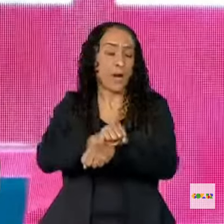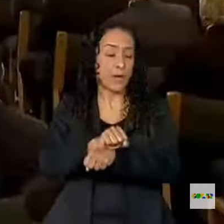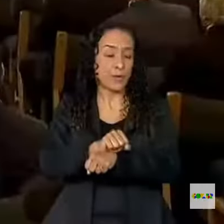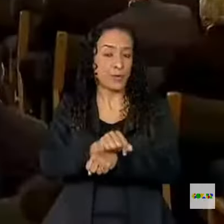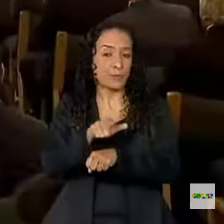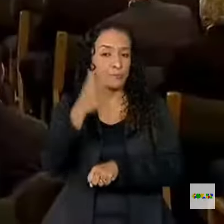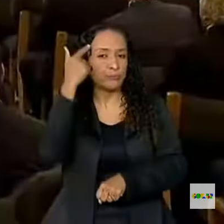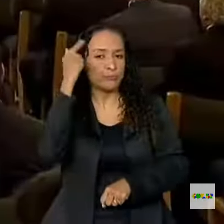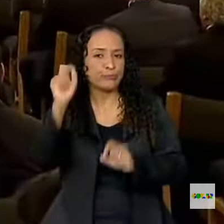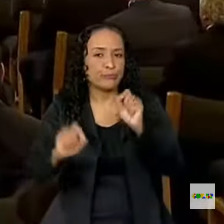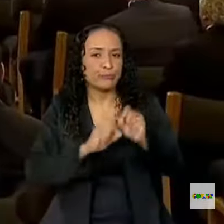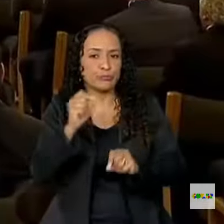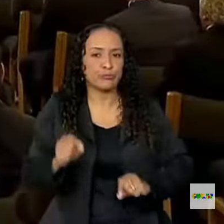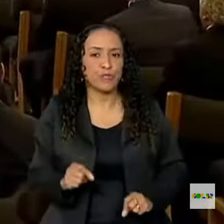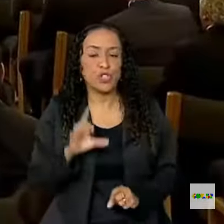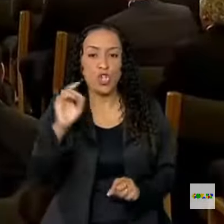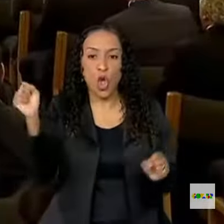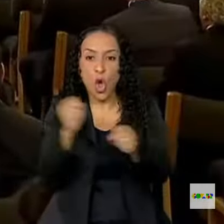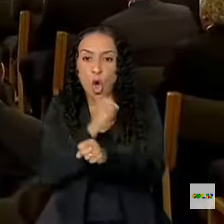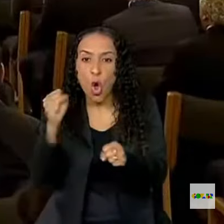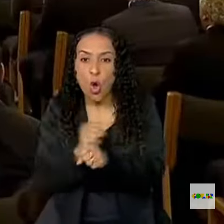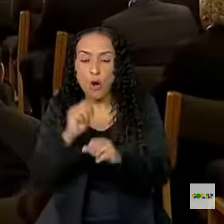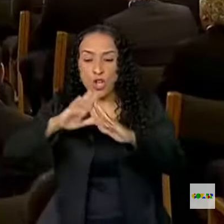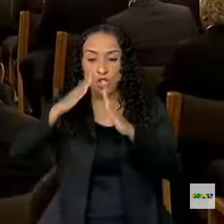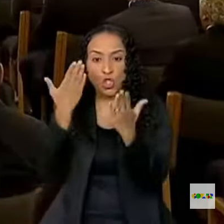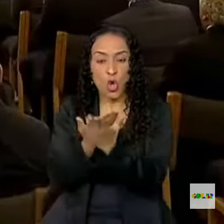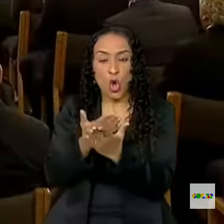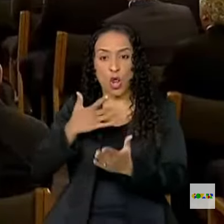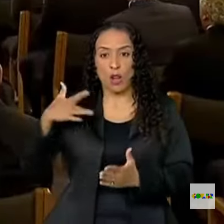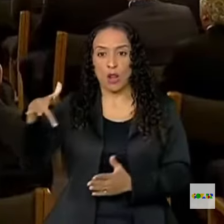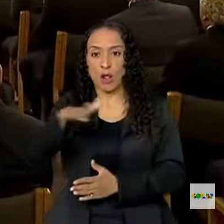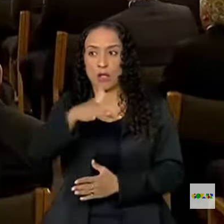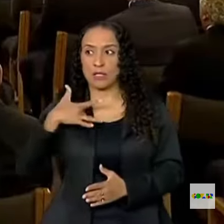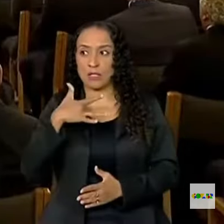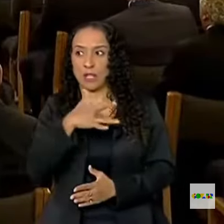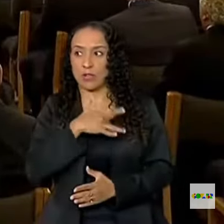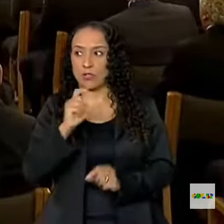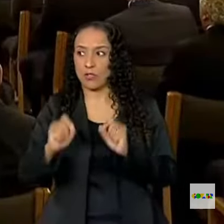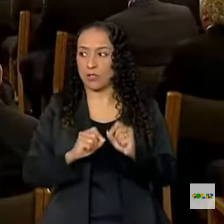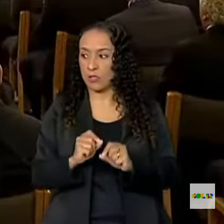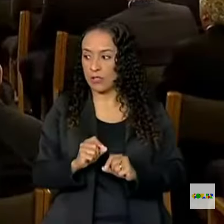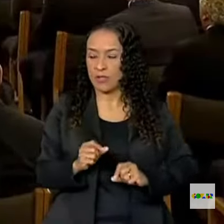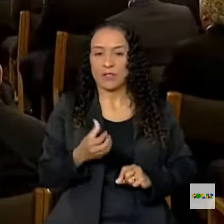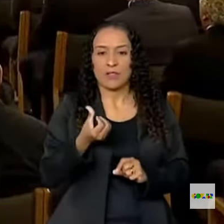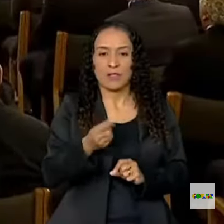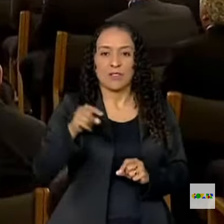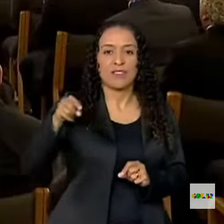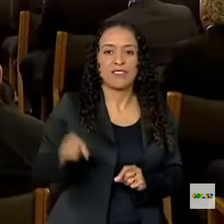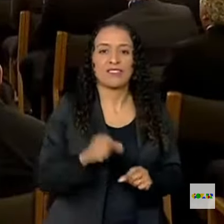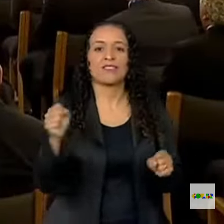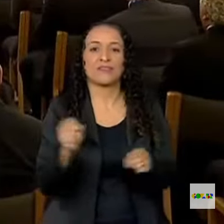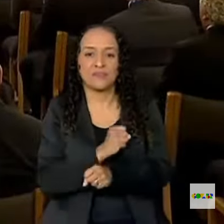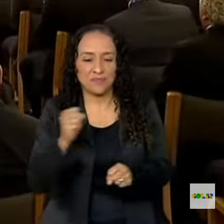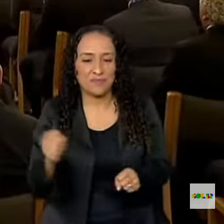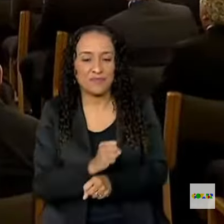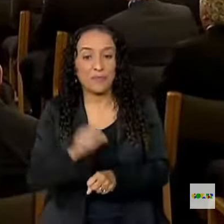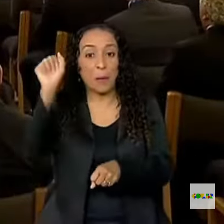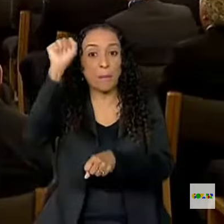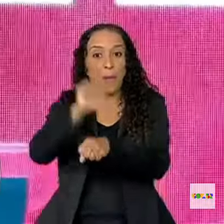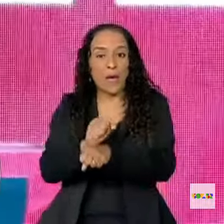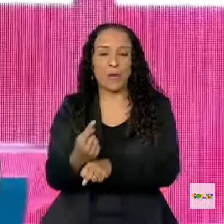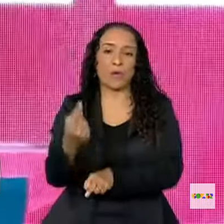ideia só em obras de escola e saúde eram 6.000 obras que tinham ficado paralisadas